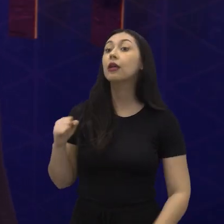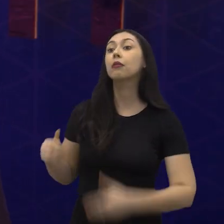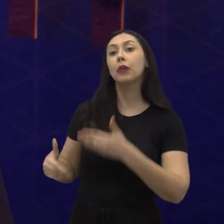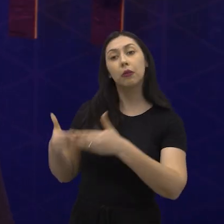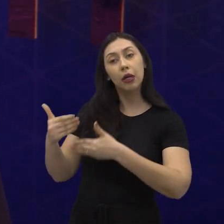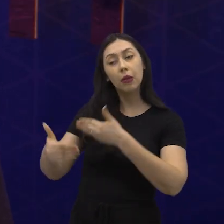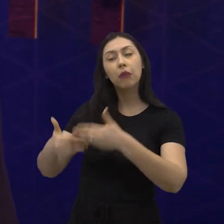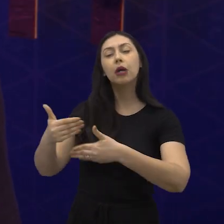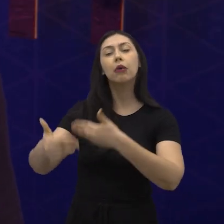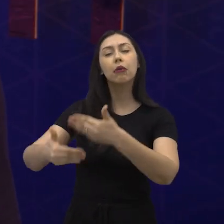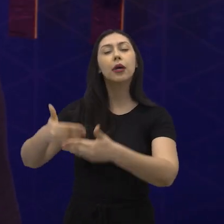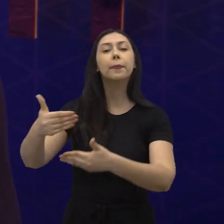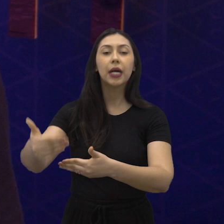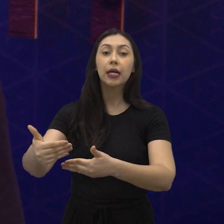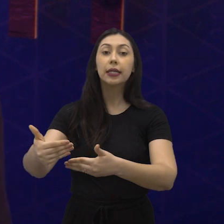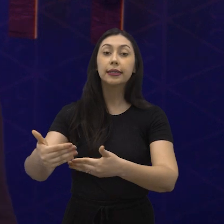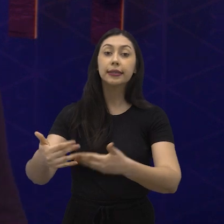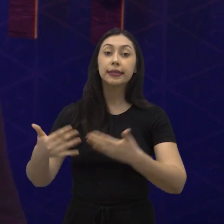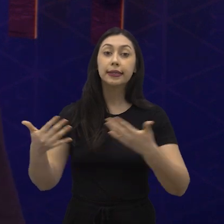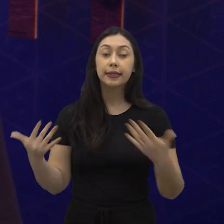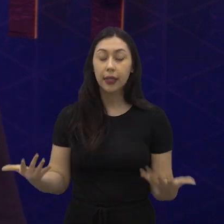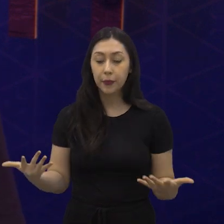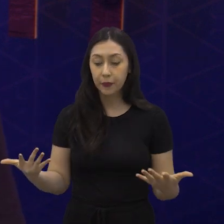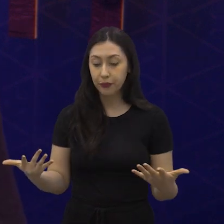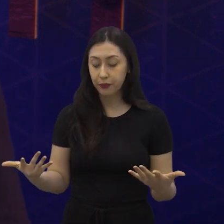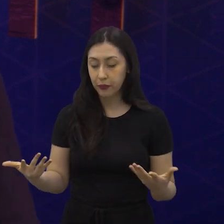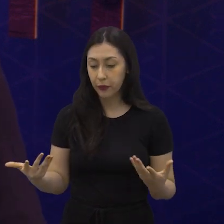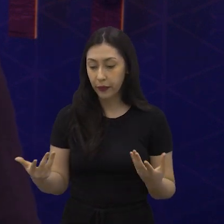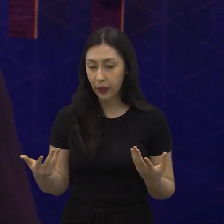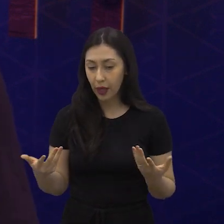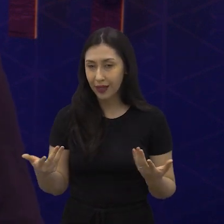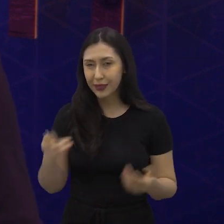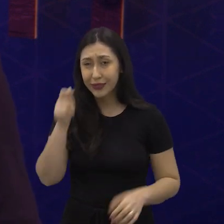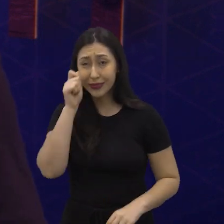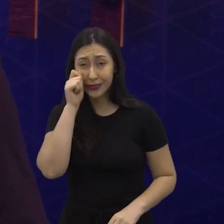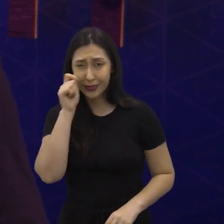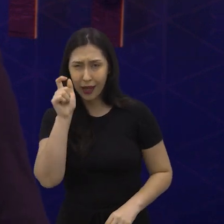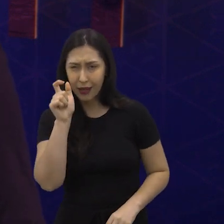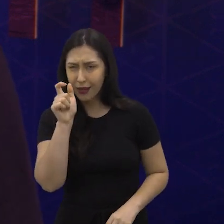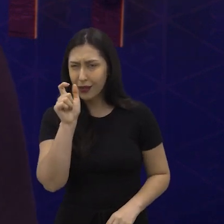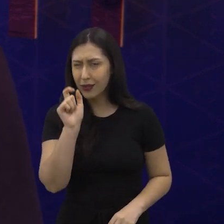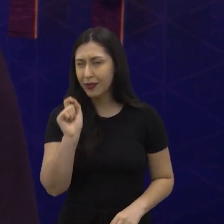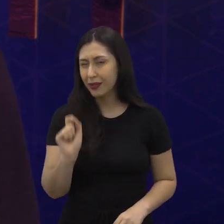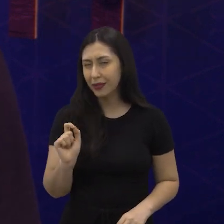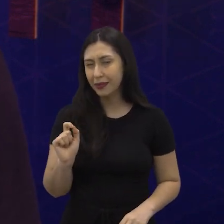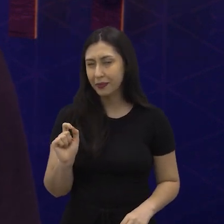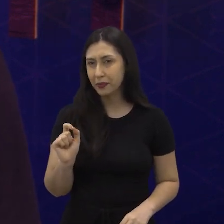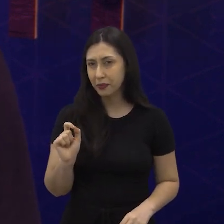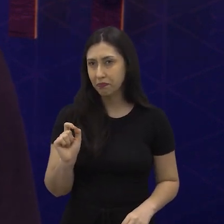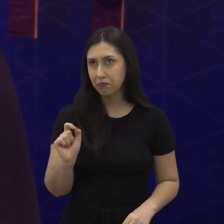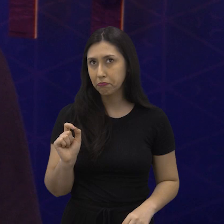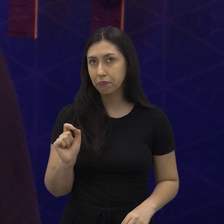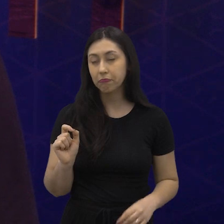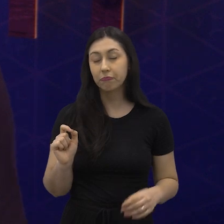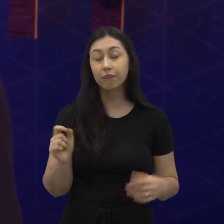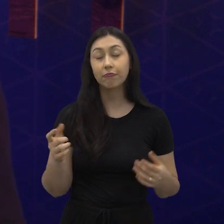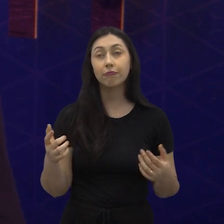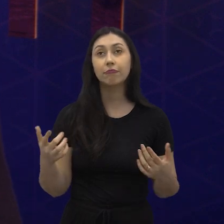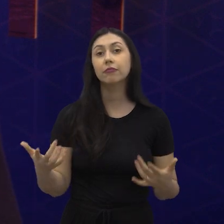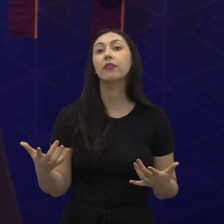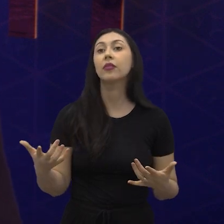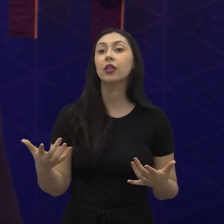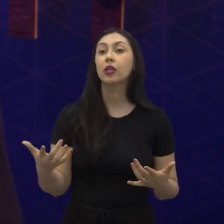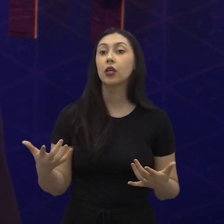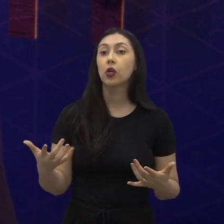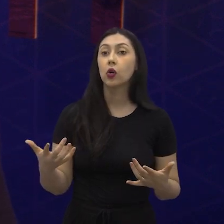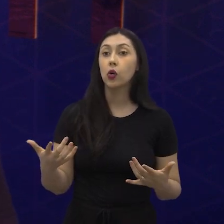na história, né? E a gente chega num ponto interessante, que é